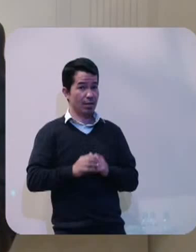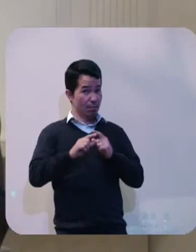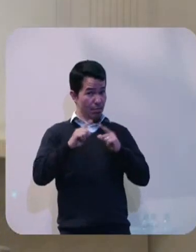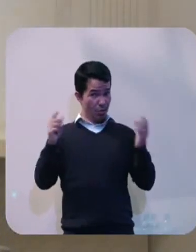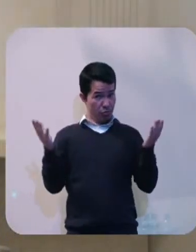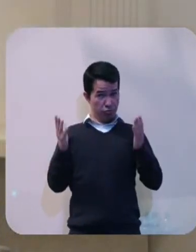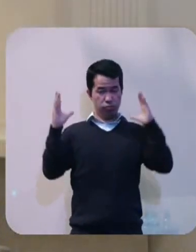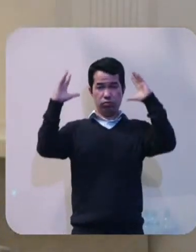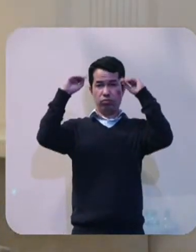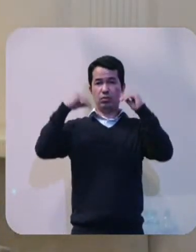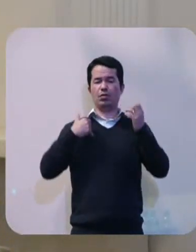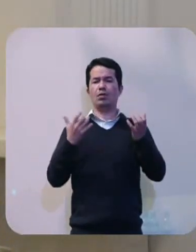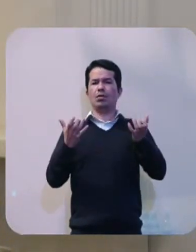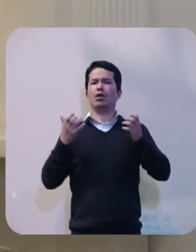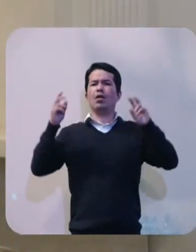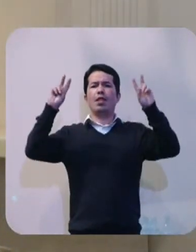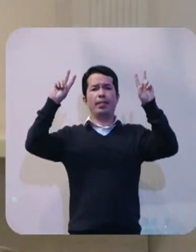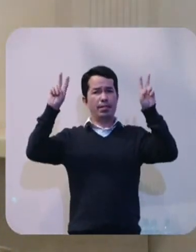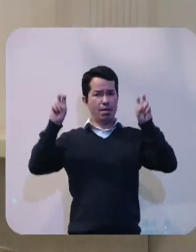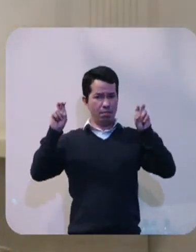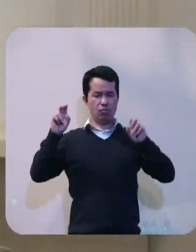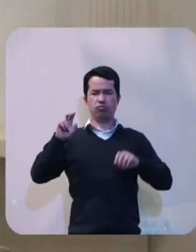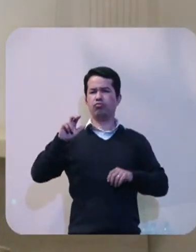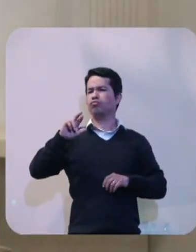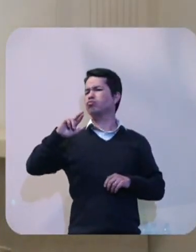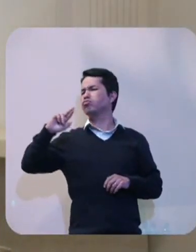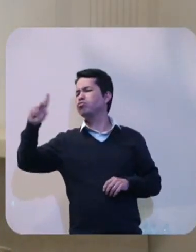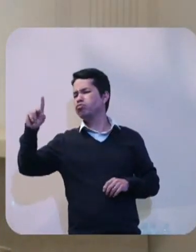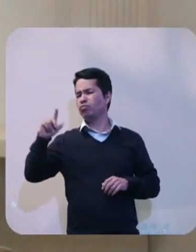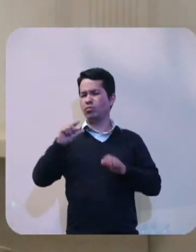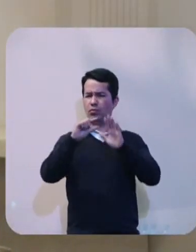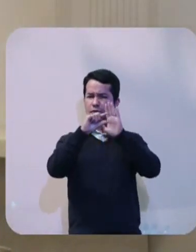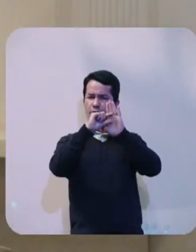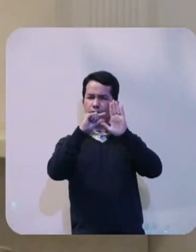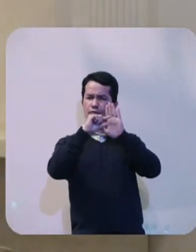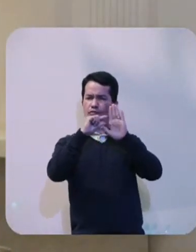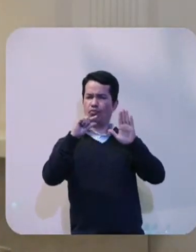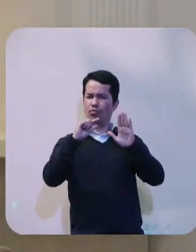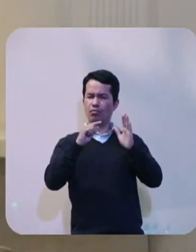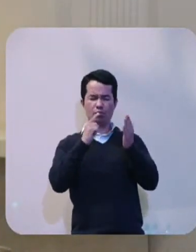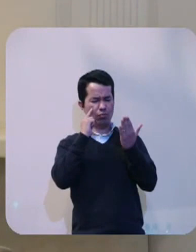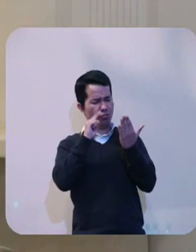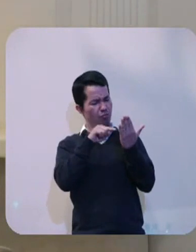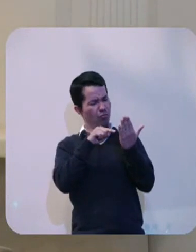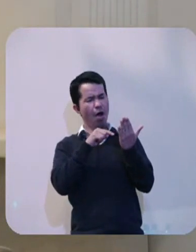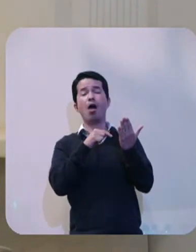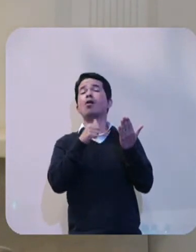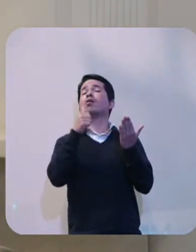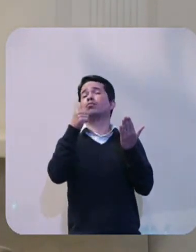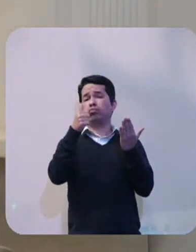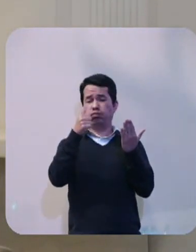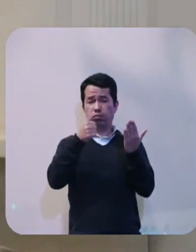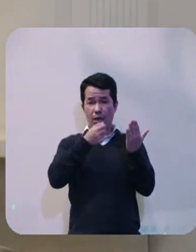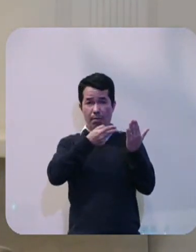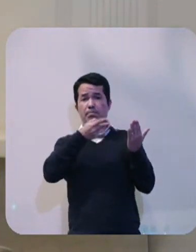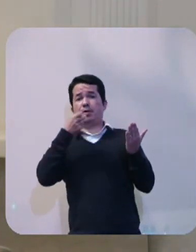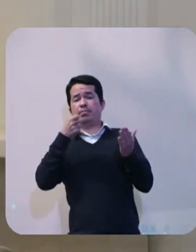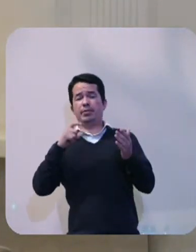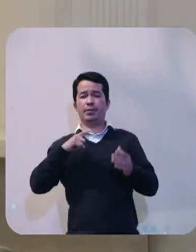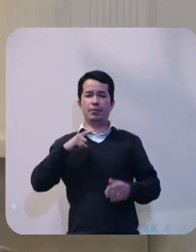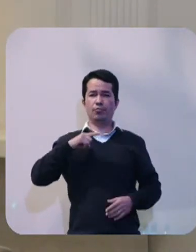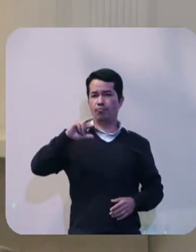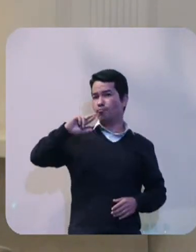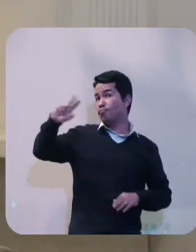para um outro tema, um outro versículo da Palavra de Deus que vai nos ajudar a perceber uma